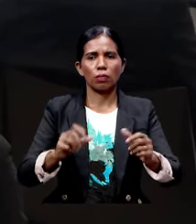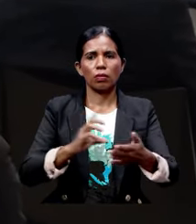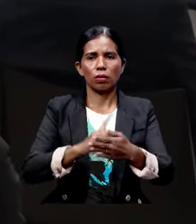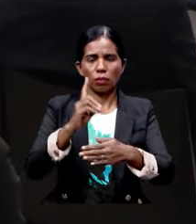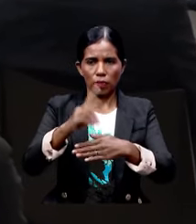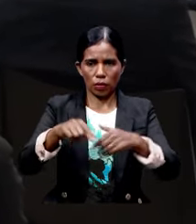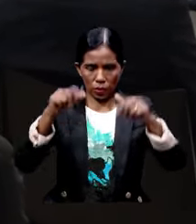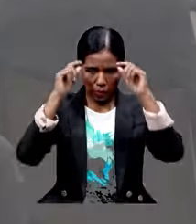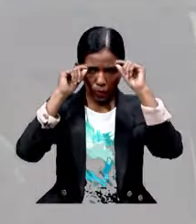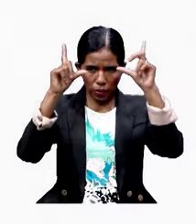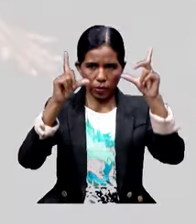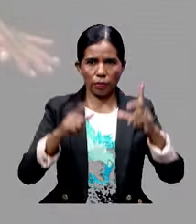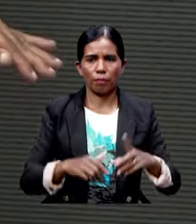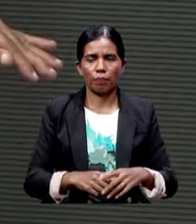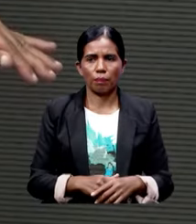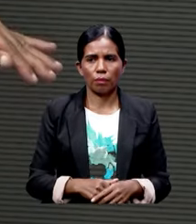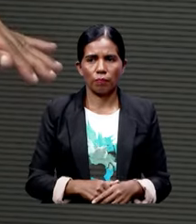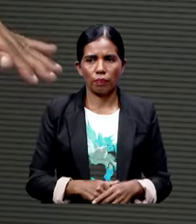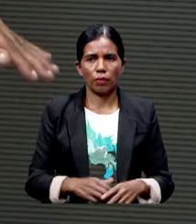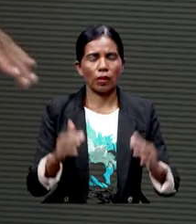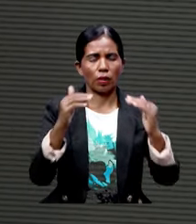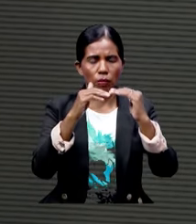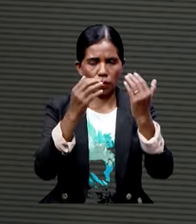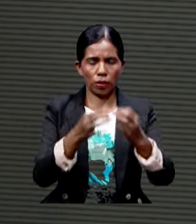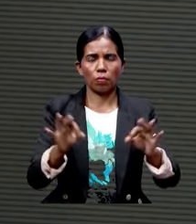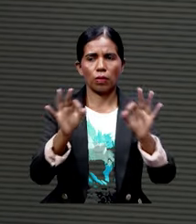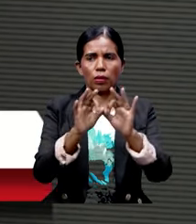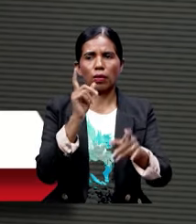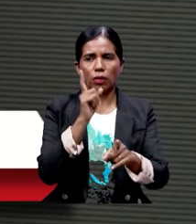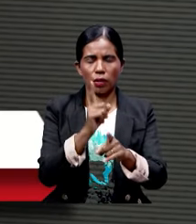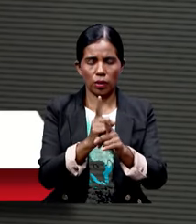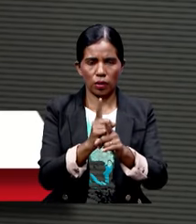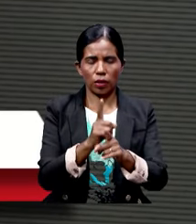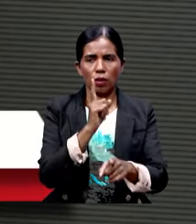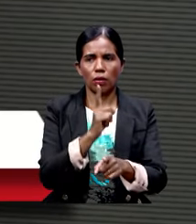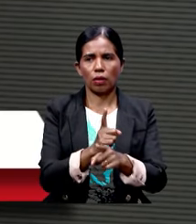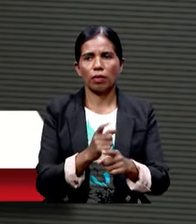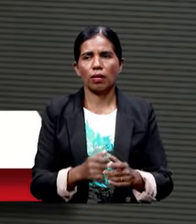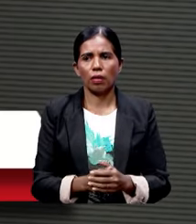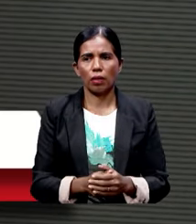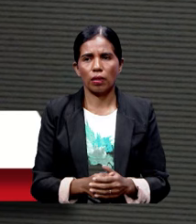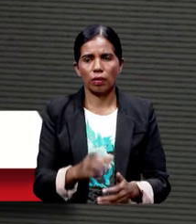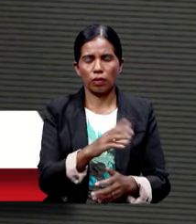Timor-Leste. Diálogo também importante para eles. Também tem polícia de